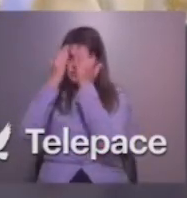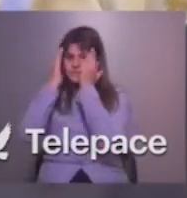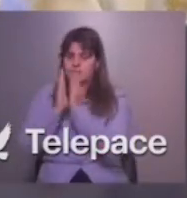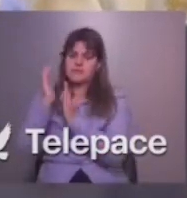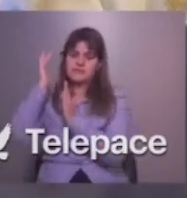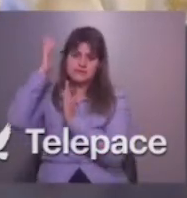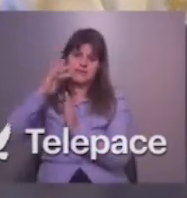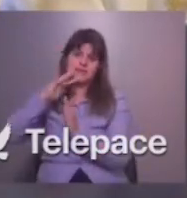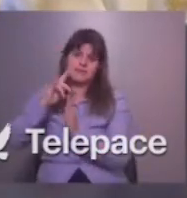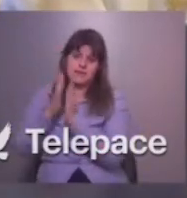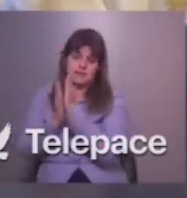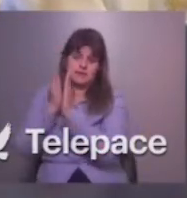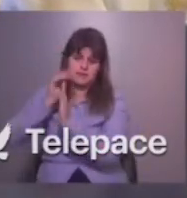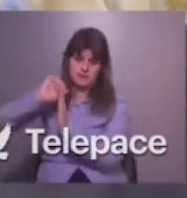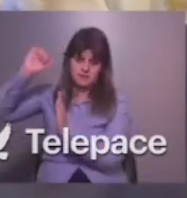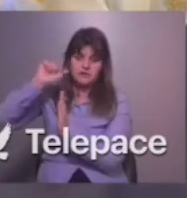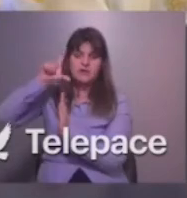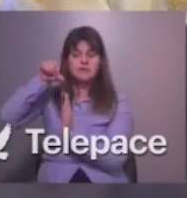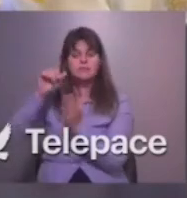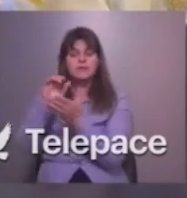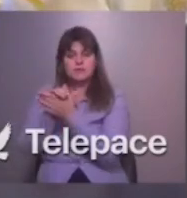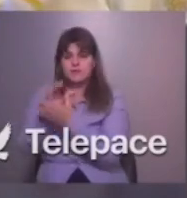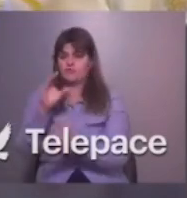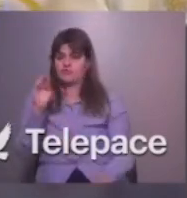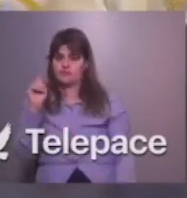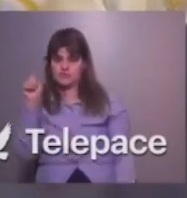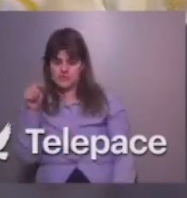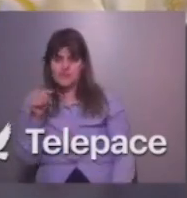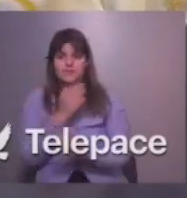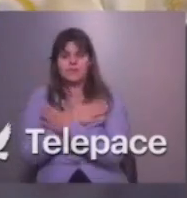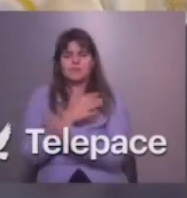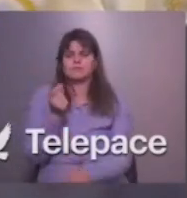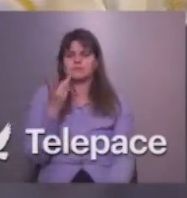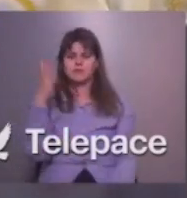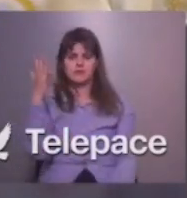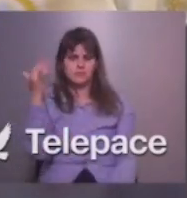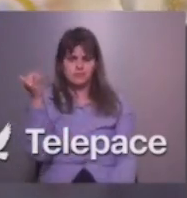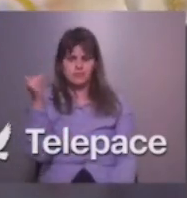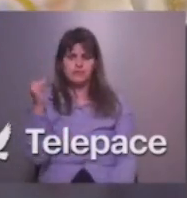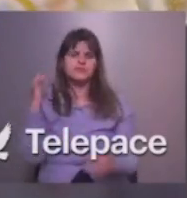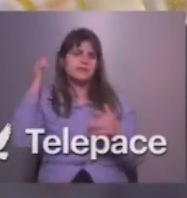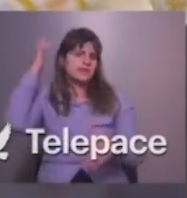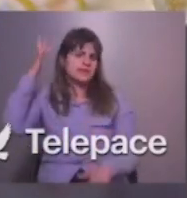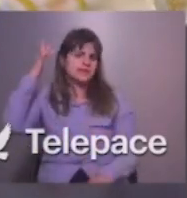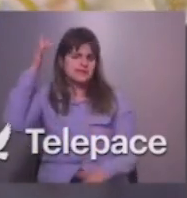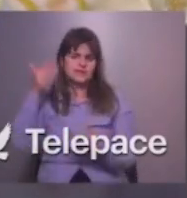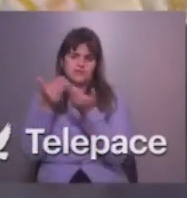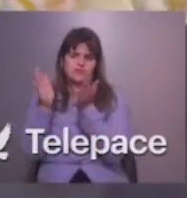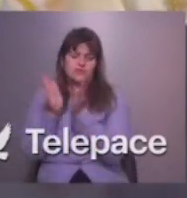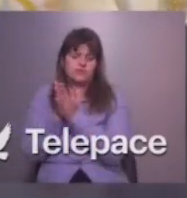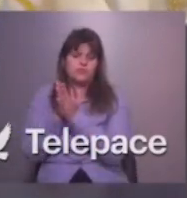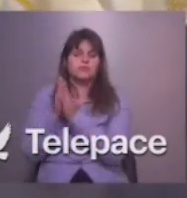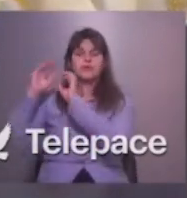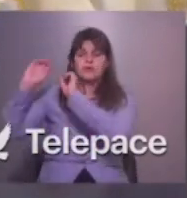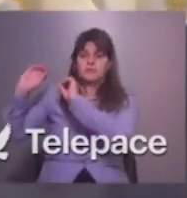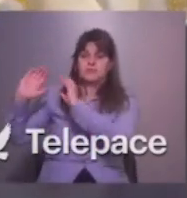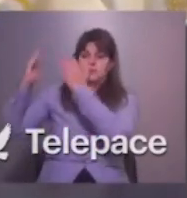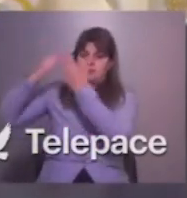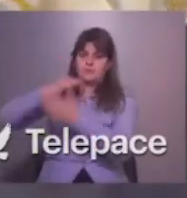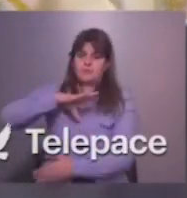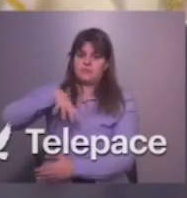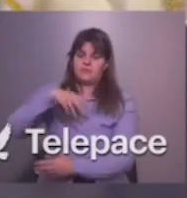Concelebra a questa Eucaristia anche il Vescovo